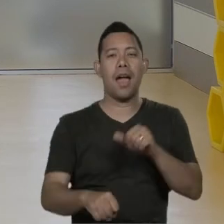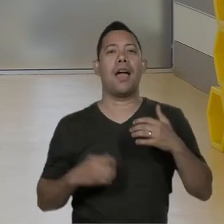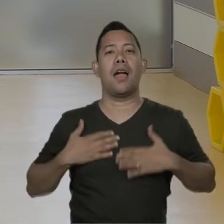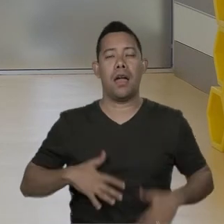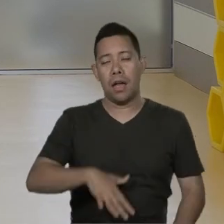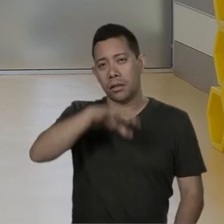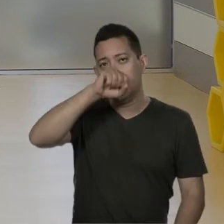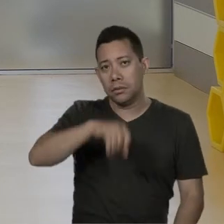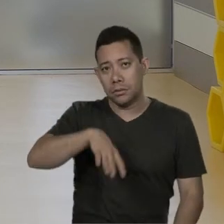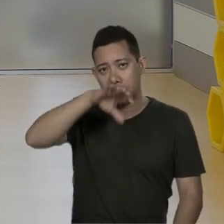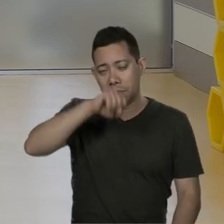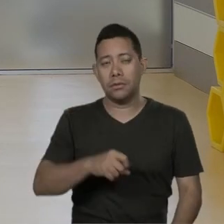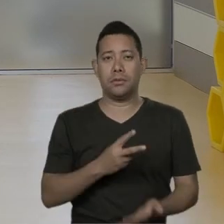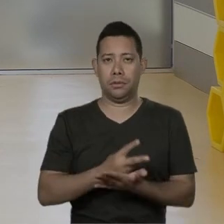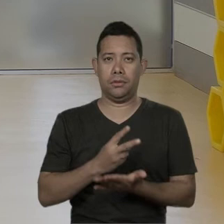respira profundo.